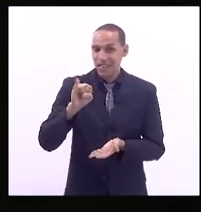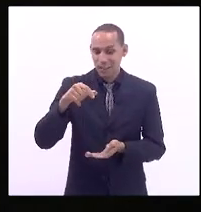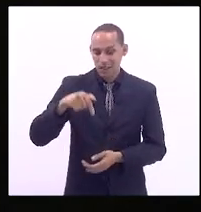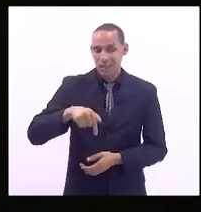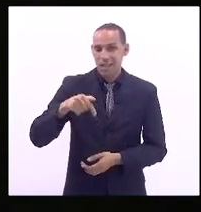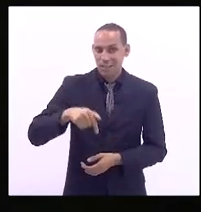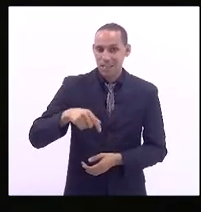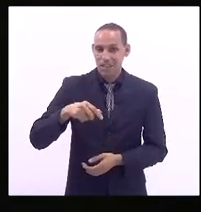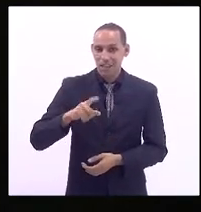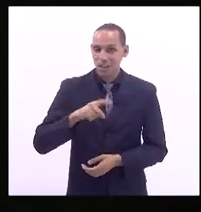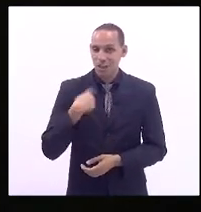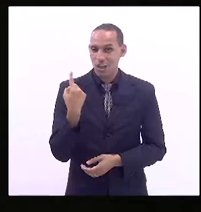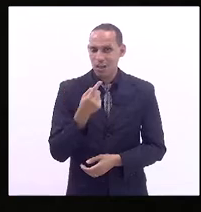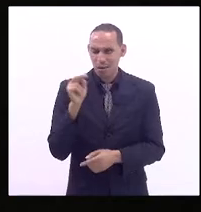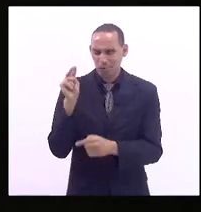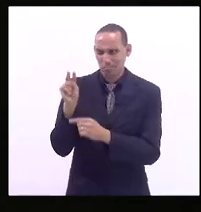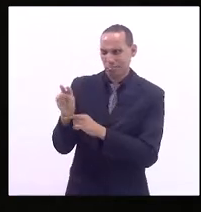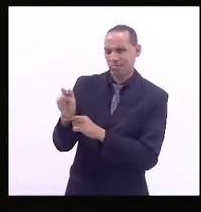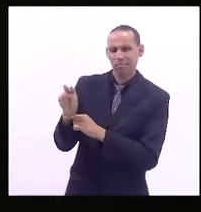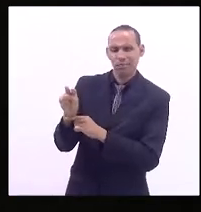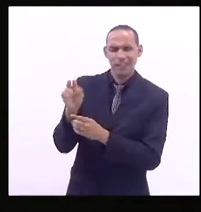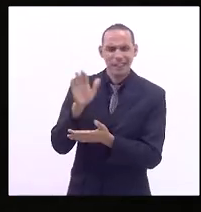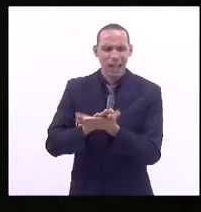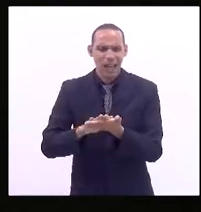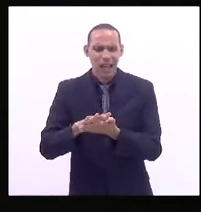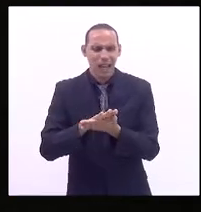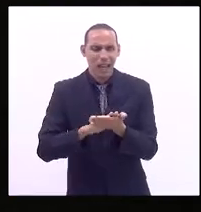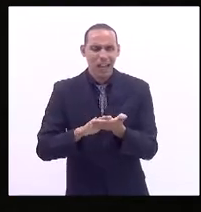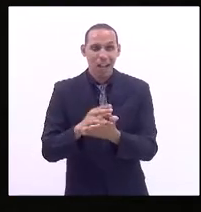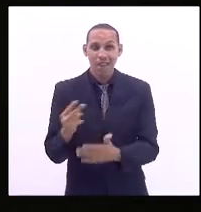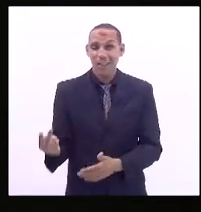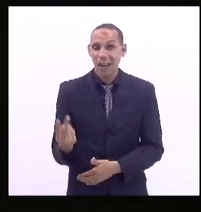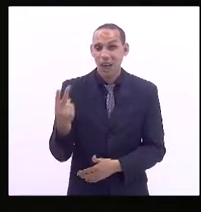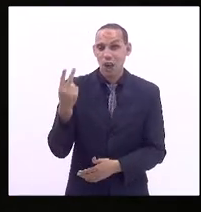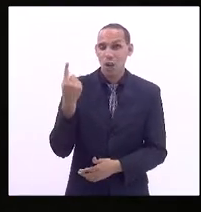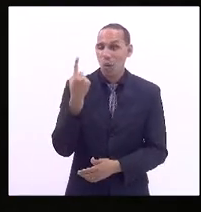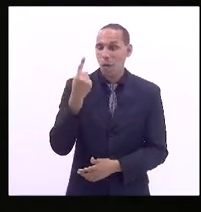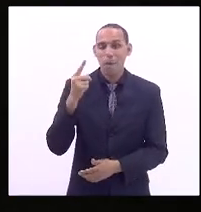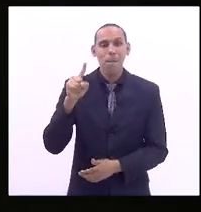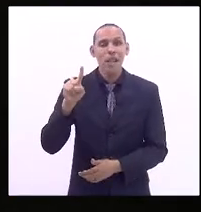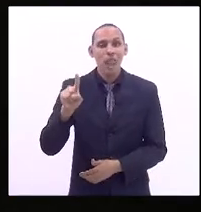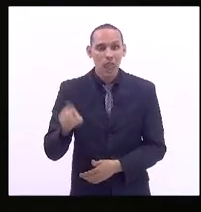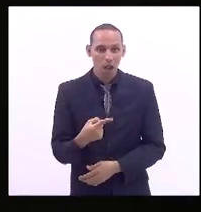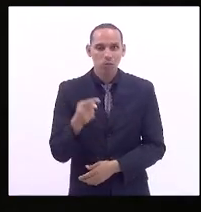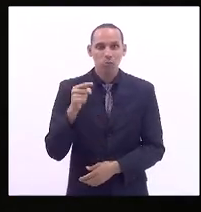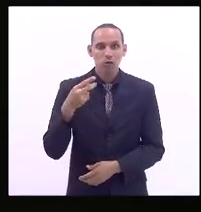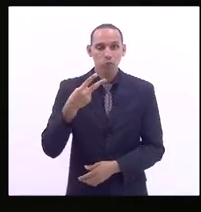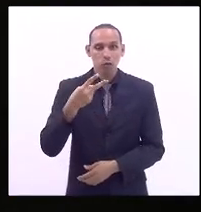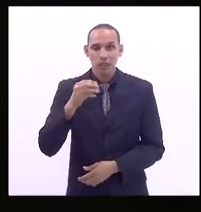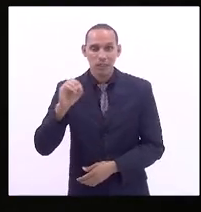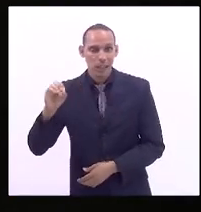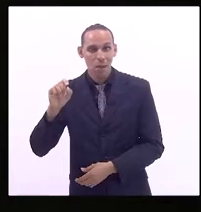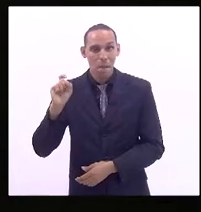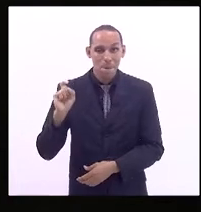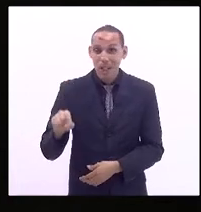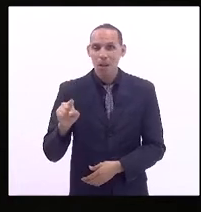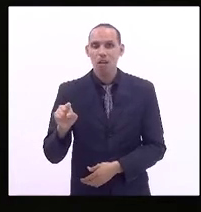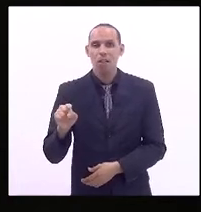parlamento não tivesse em cima esse valor de r$ 1200000